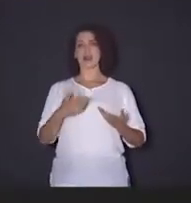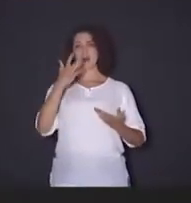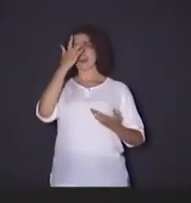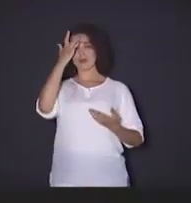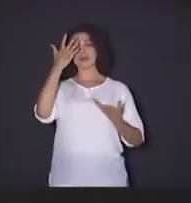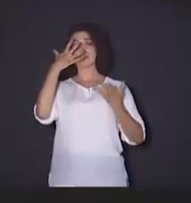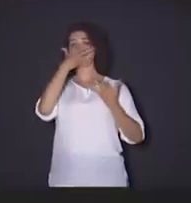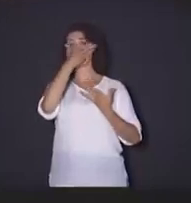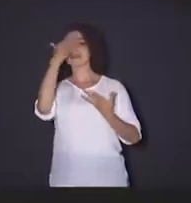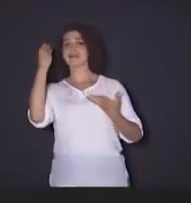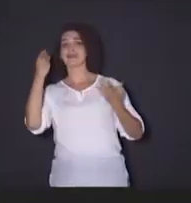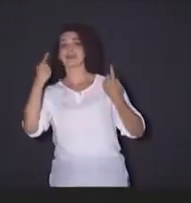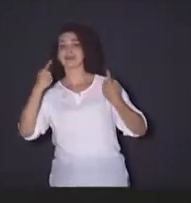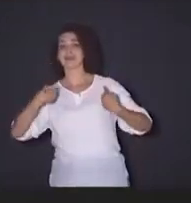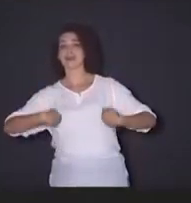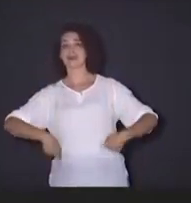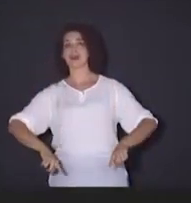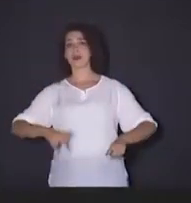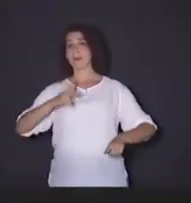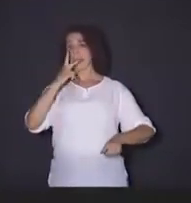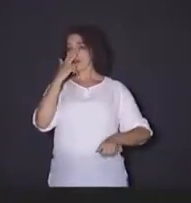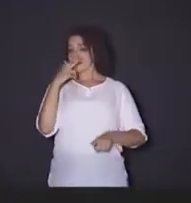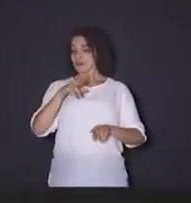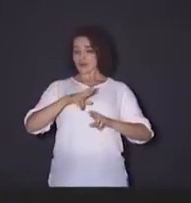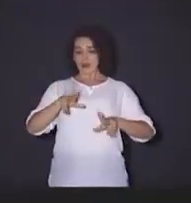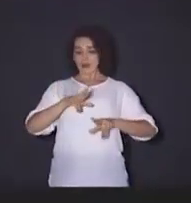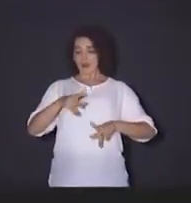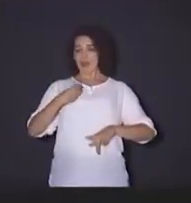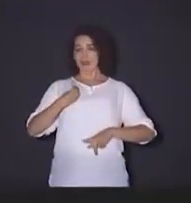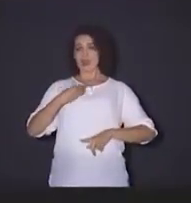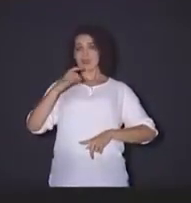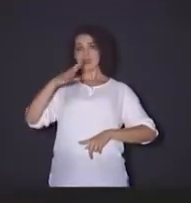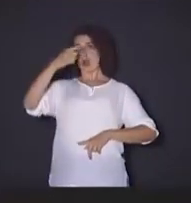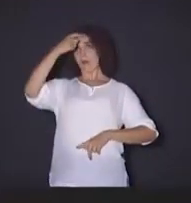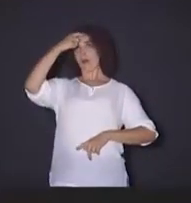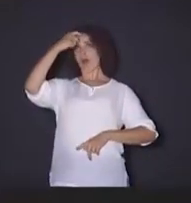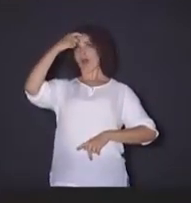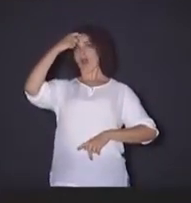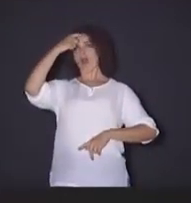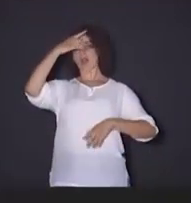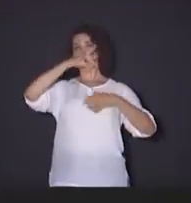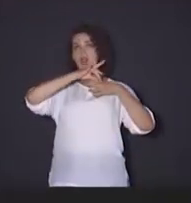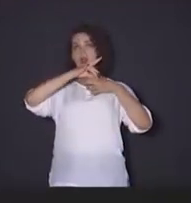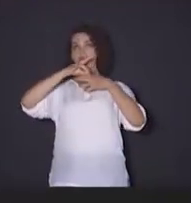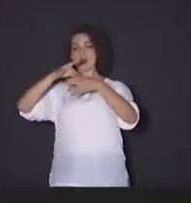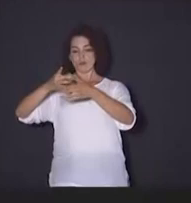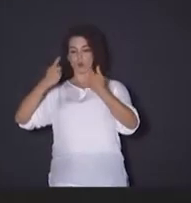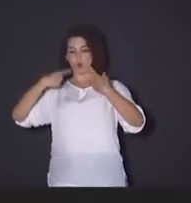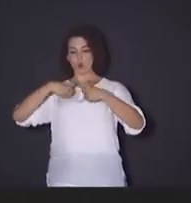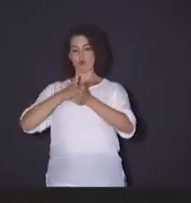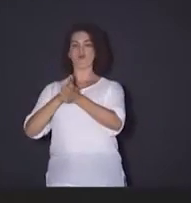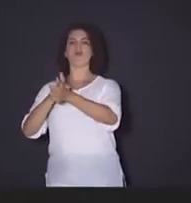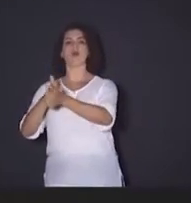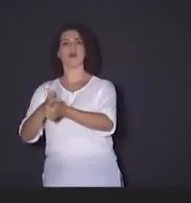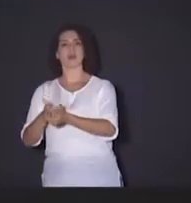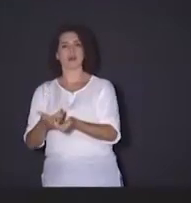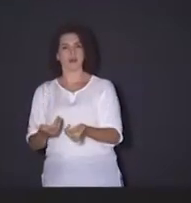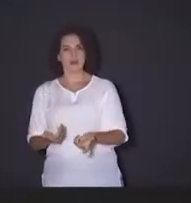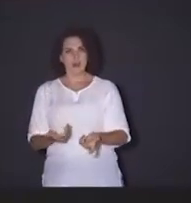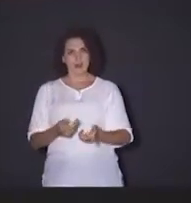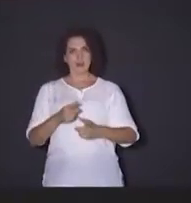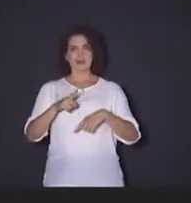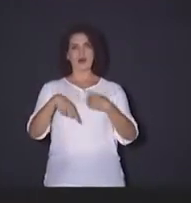não está... É como se não tivesse presente. Só a mente que nos dirige. E o corpo, só quando começa a doer, que a gente lembra que